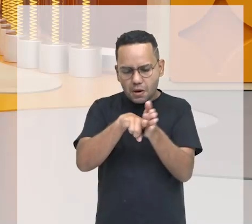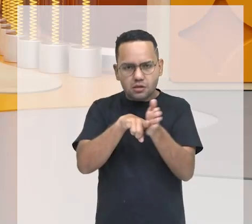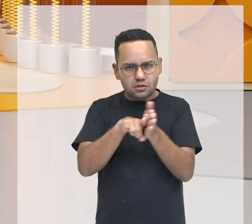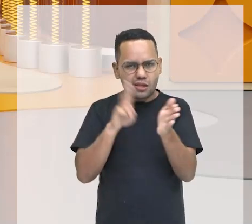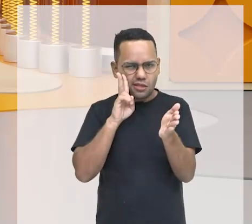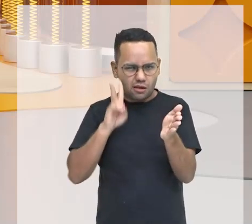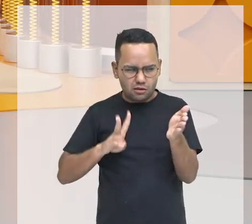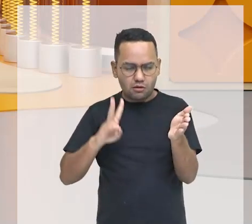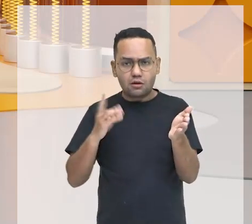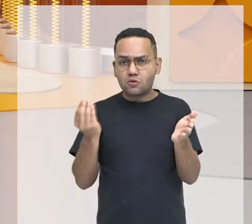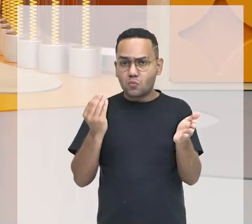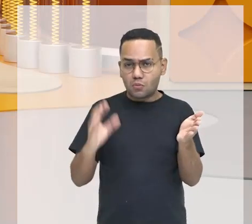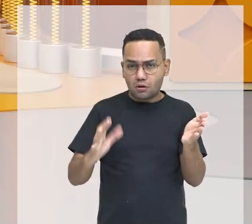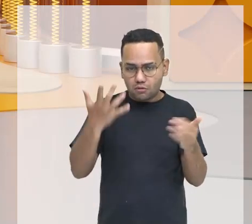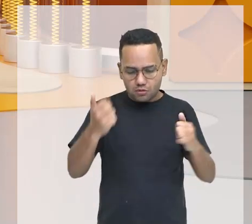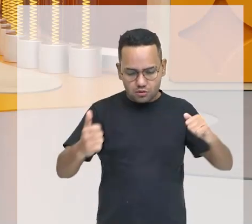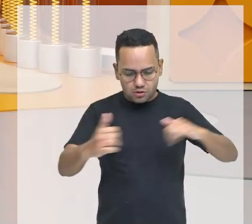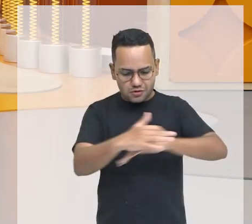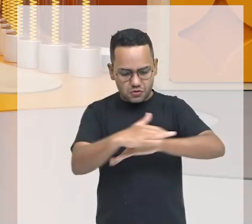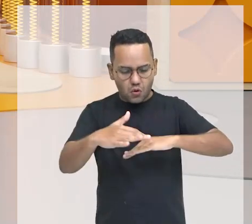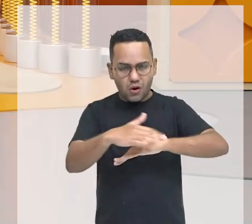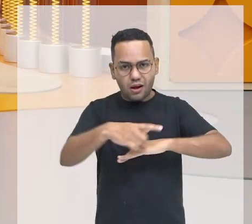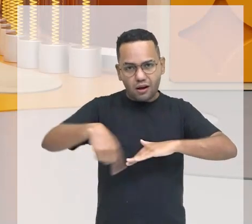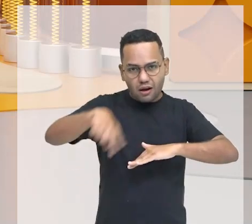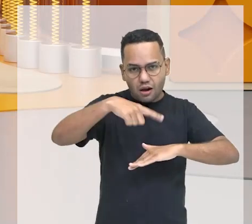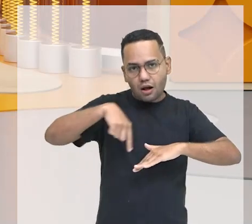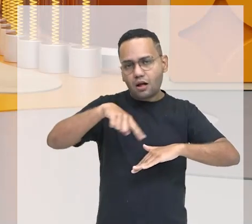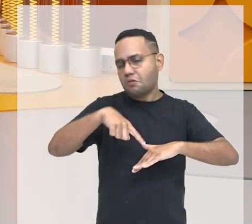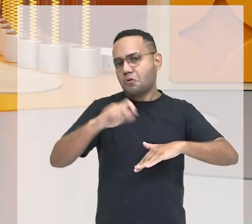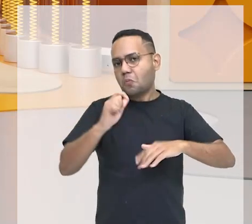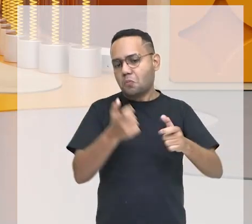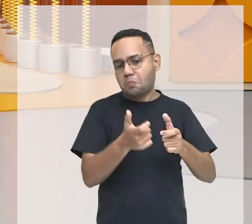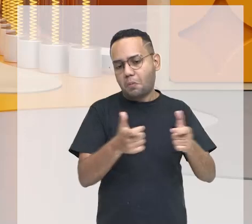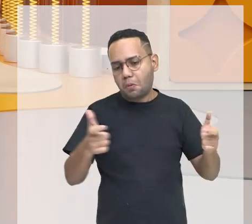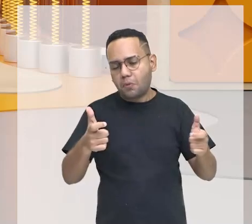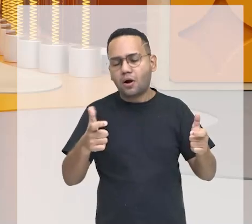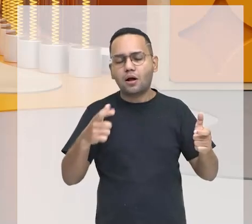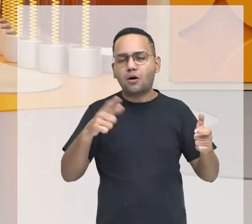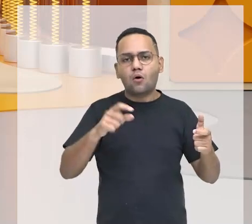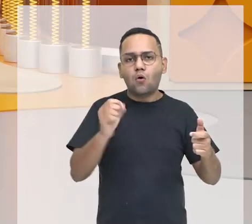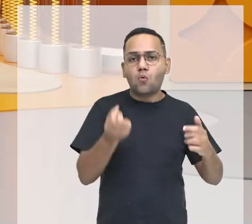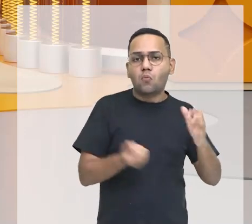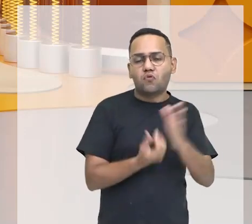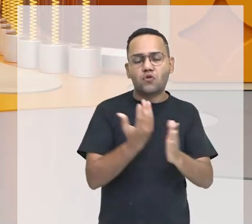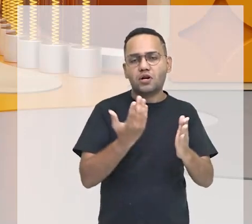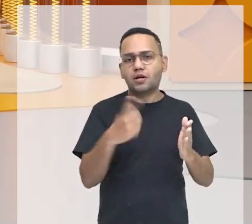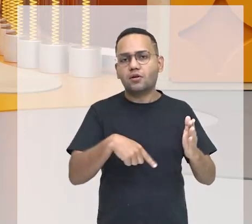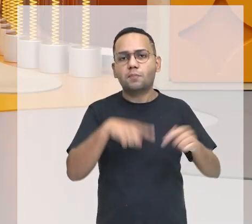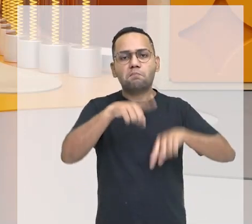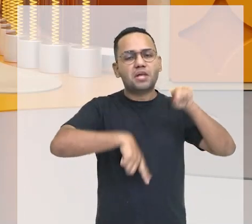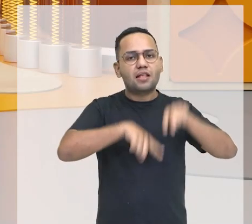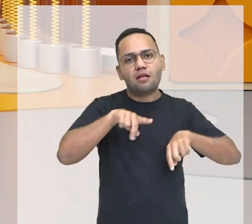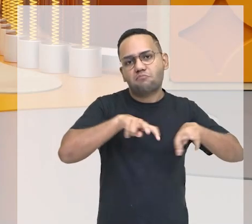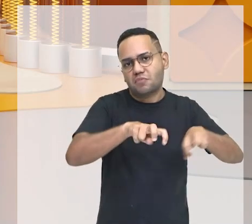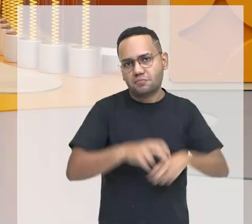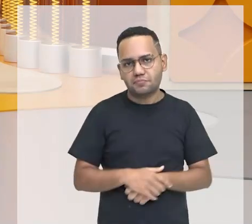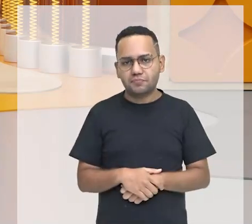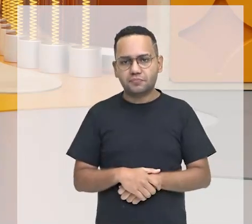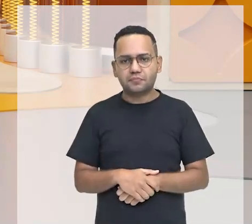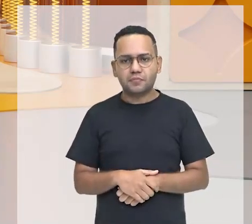cidades nasceram de áreas de mineração. Então imagina, eram montanhas, não tinha cidade nenhuma por